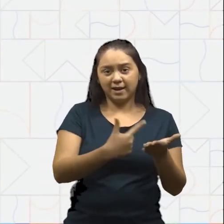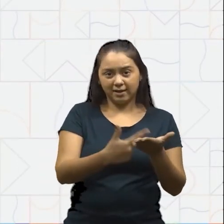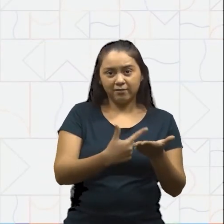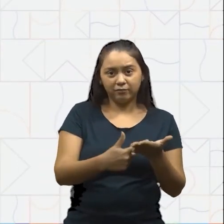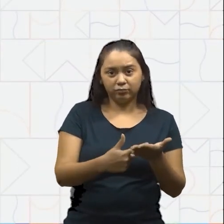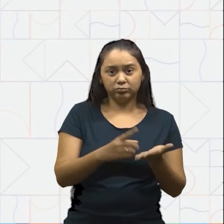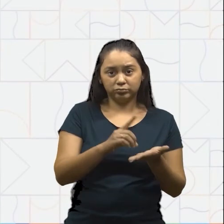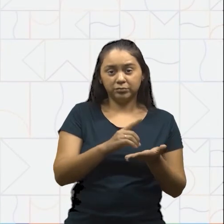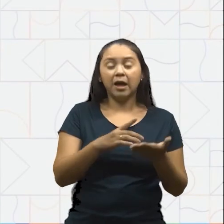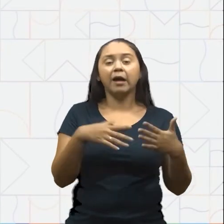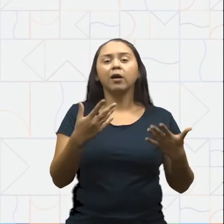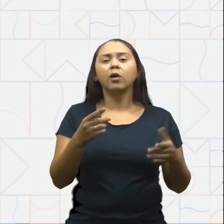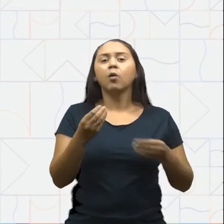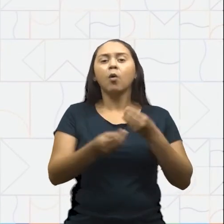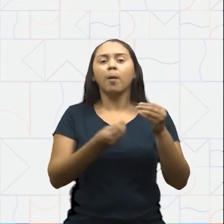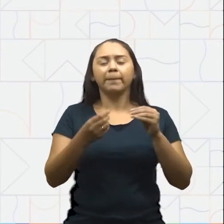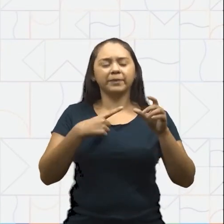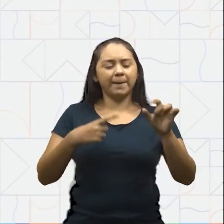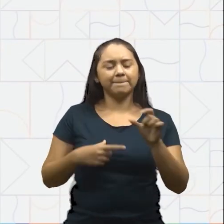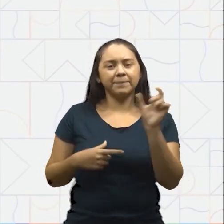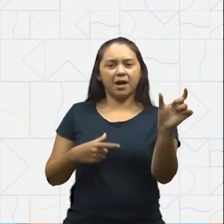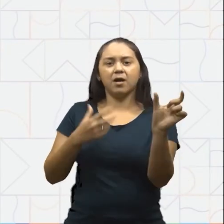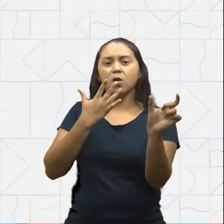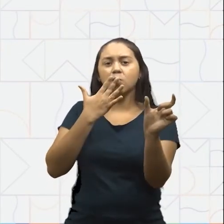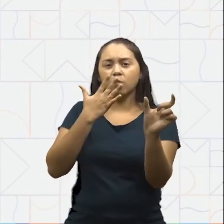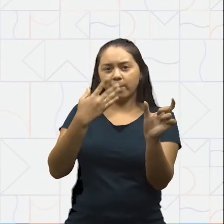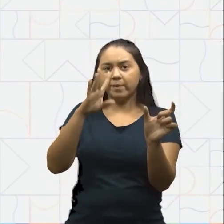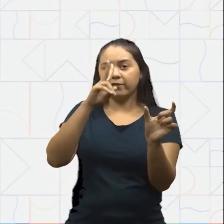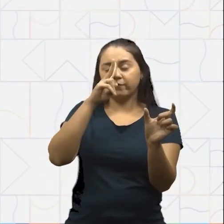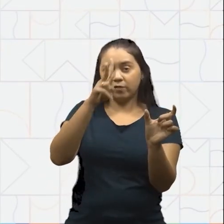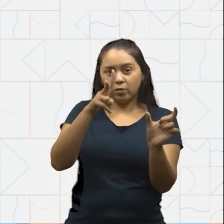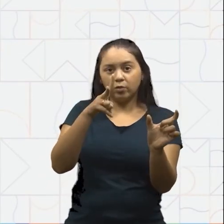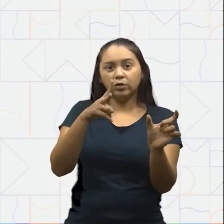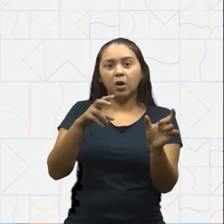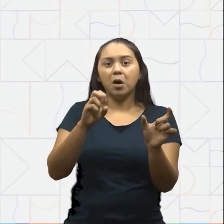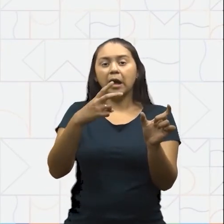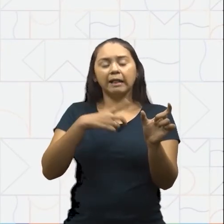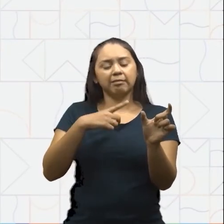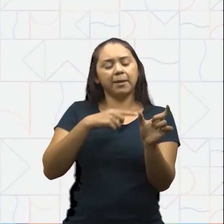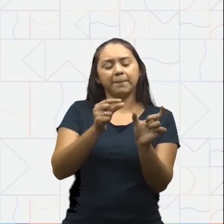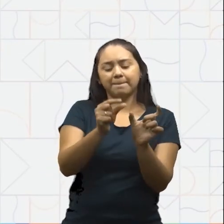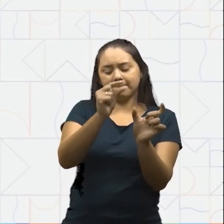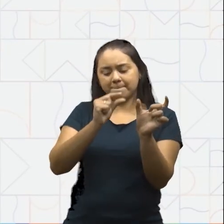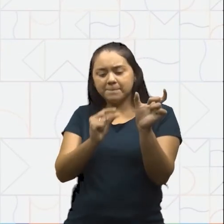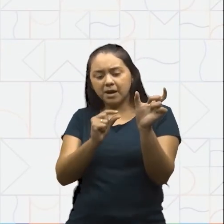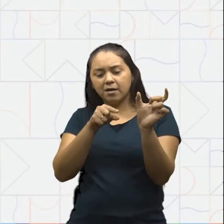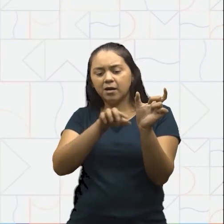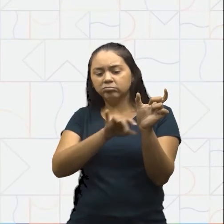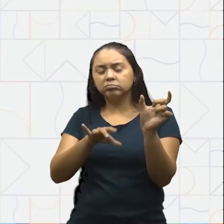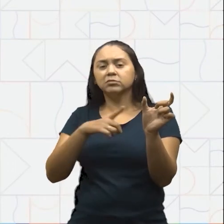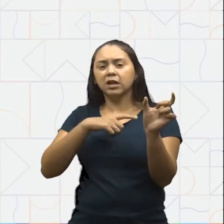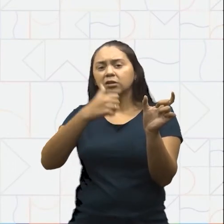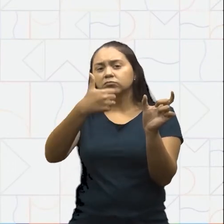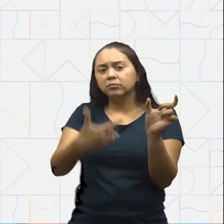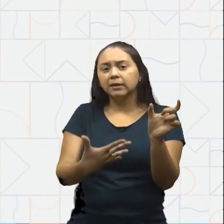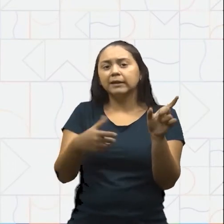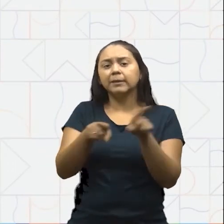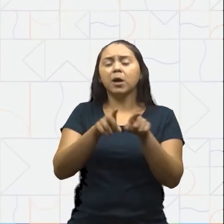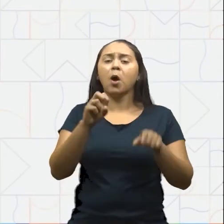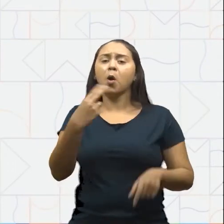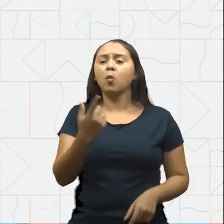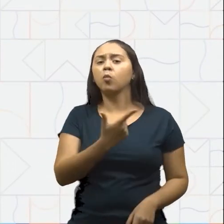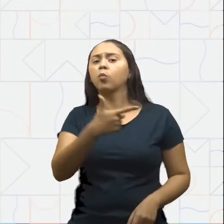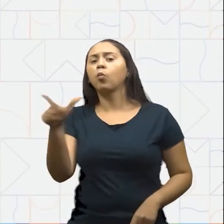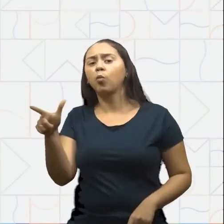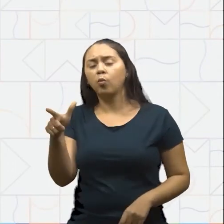ficam em destaque e o significado dessa palavra aparece no canto da página ou com indicação de outra página